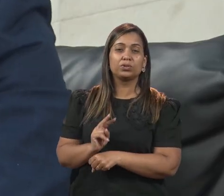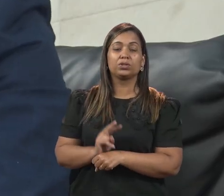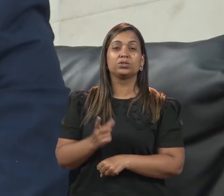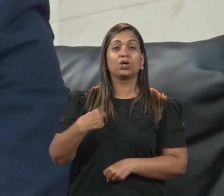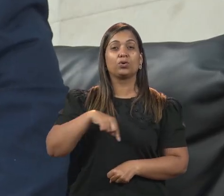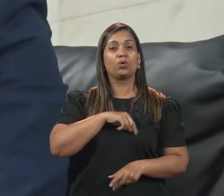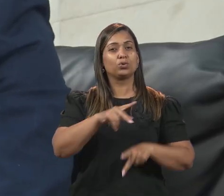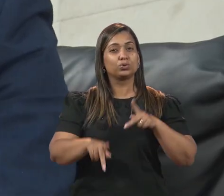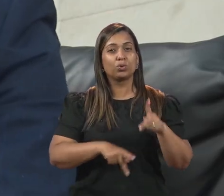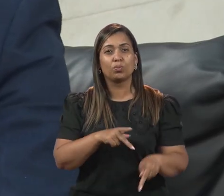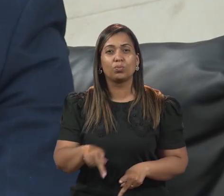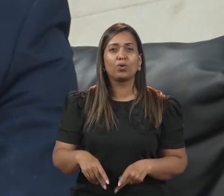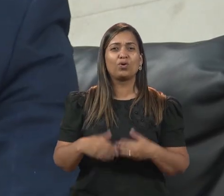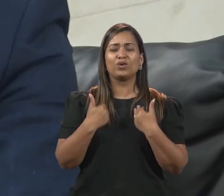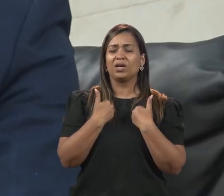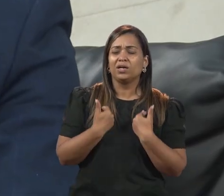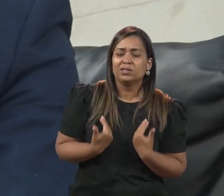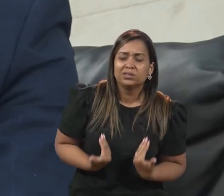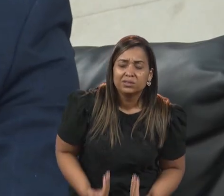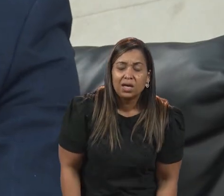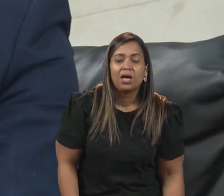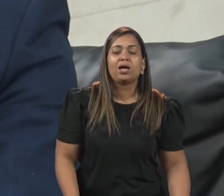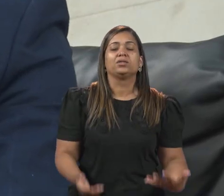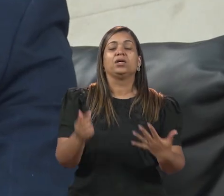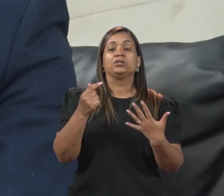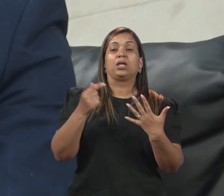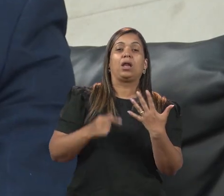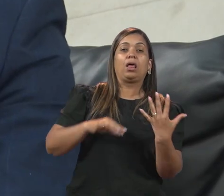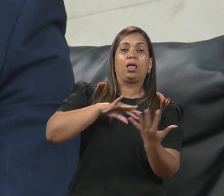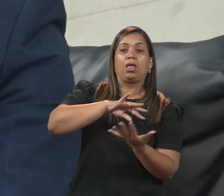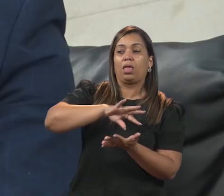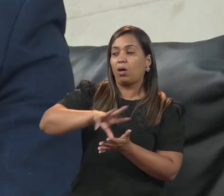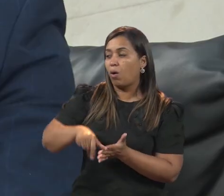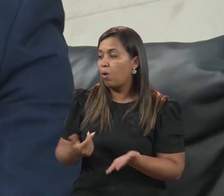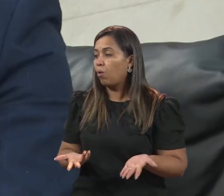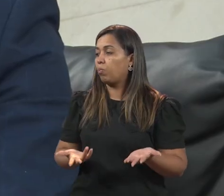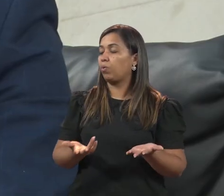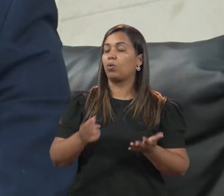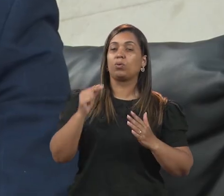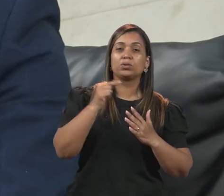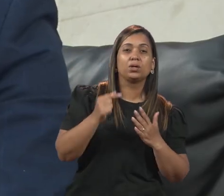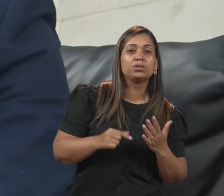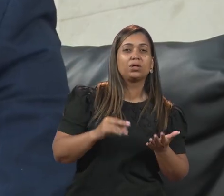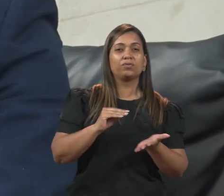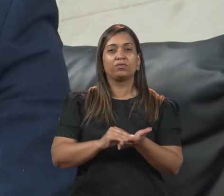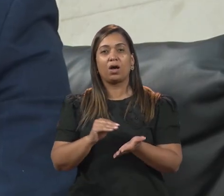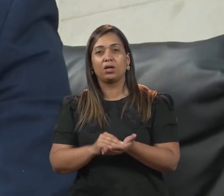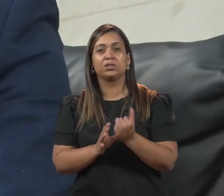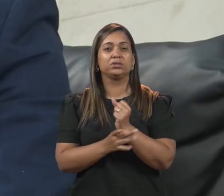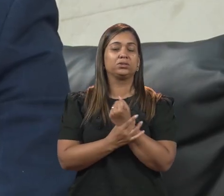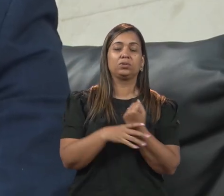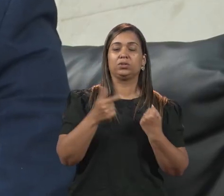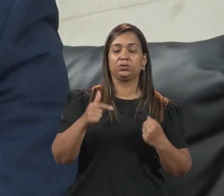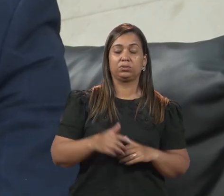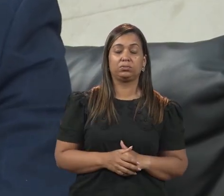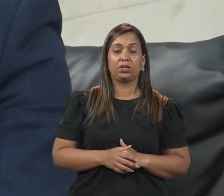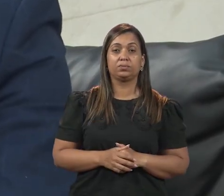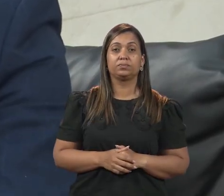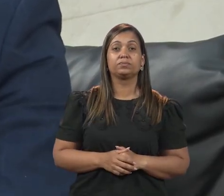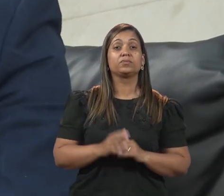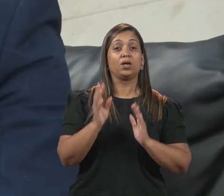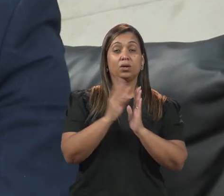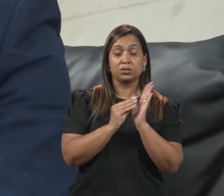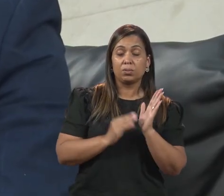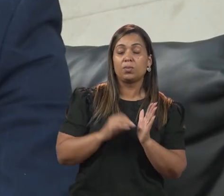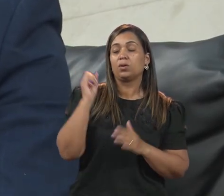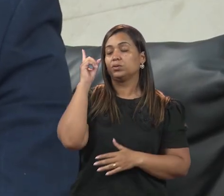nossa população cansada de tantos furtos, cansada de tanta instabilidade, de tanta insegurança. Lidar com essa pauta